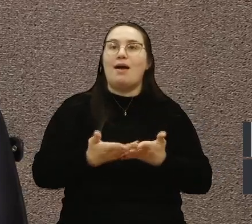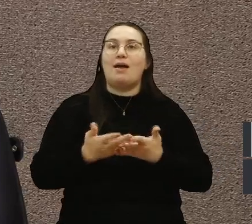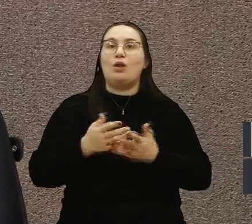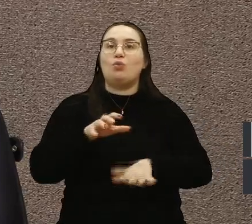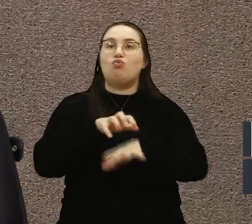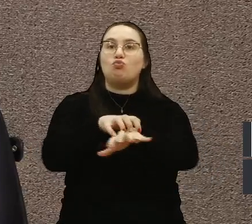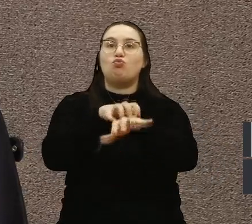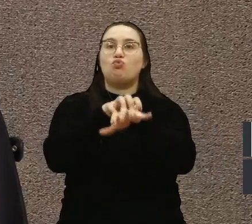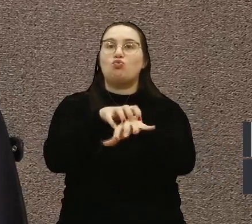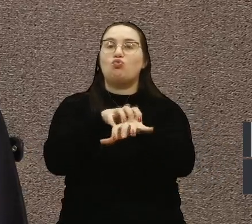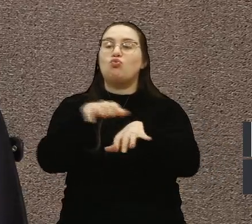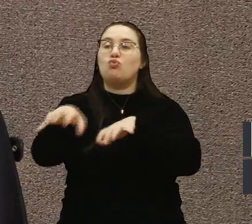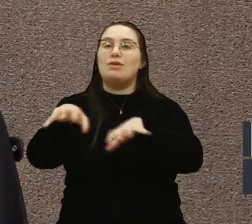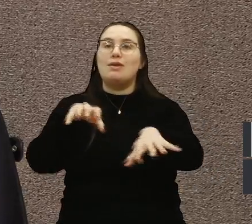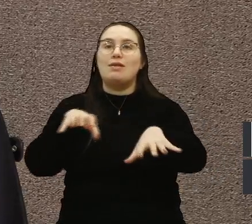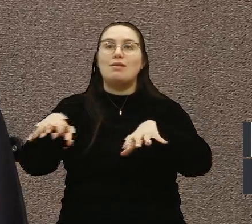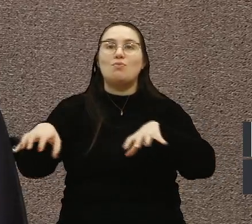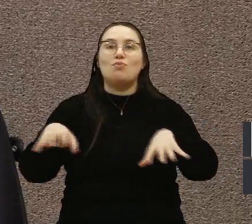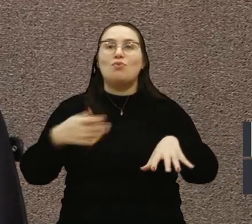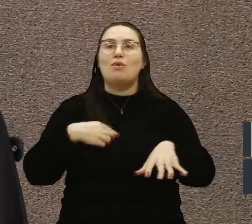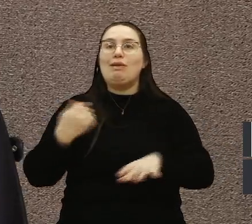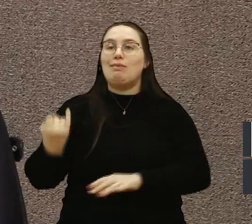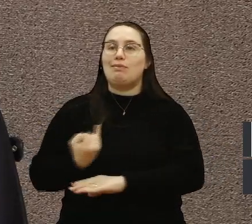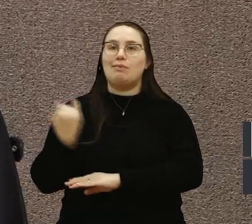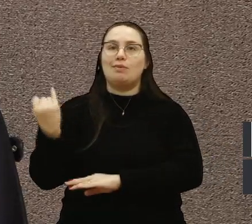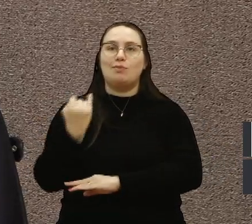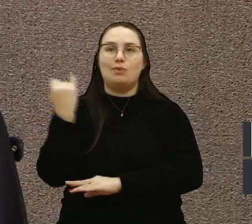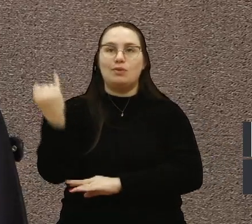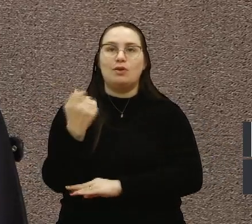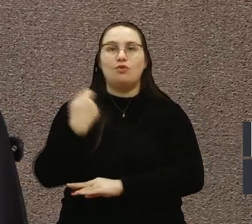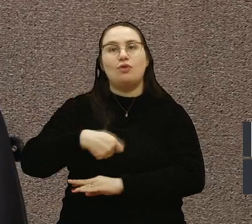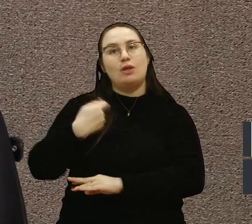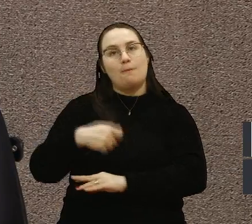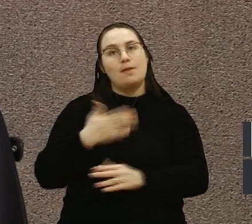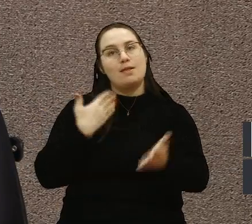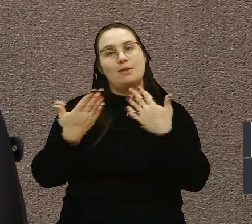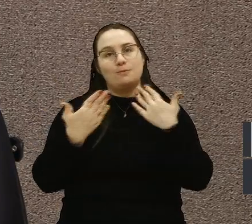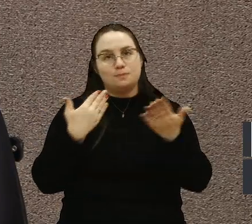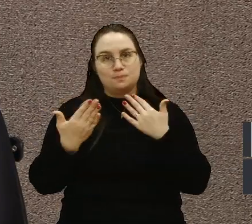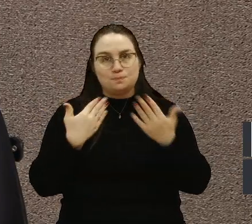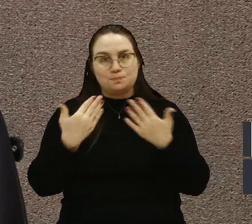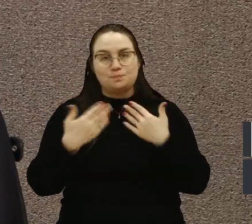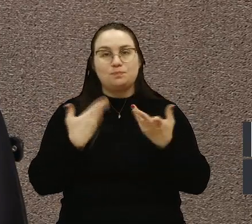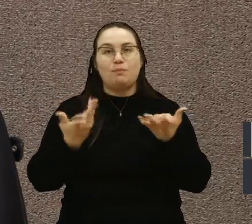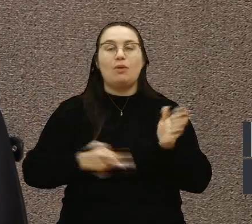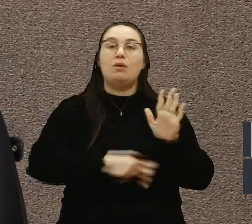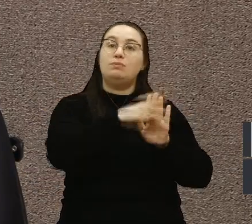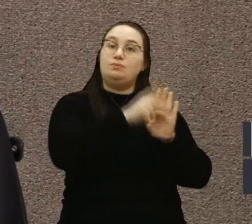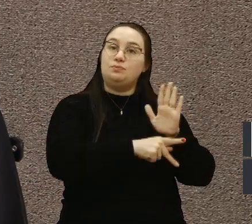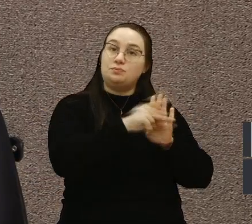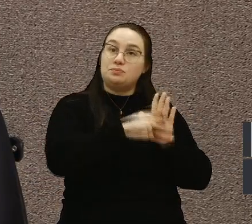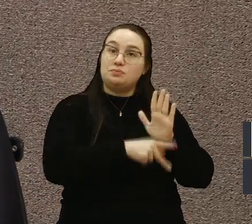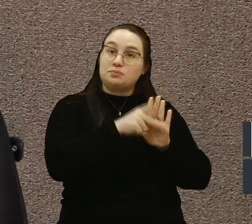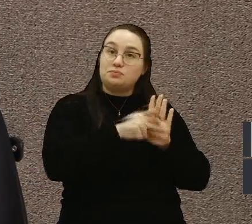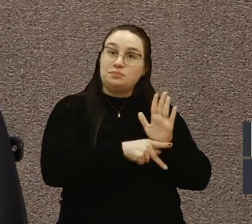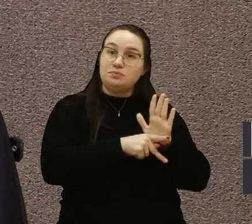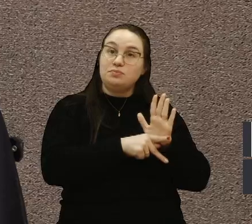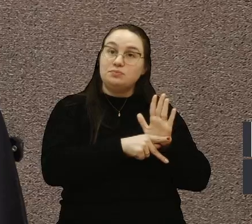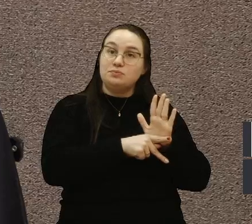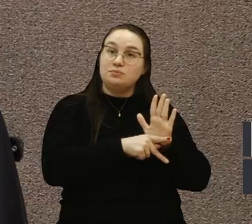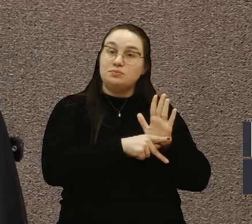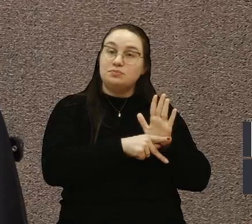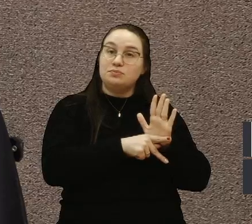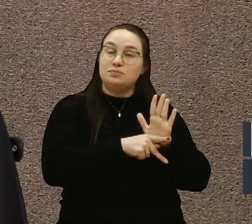turismo, de tantos itens que são essenciais que nós precisamos discutir. Então, é um plano que vem